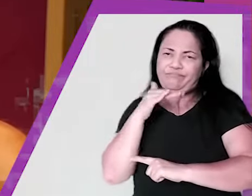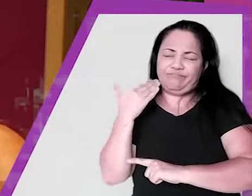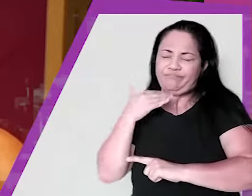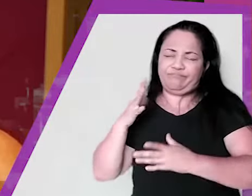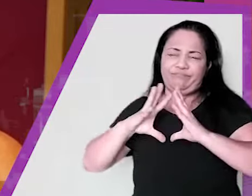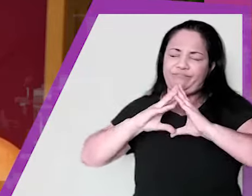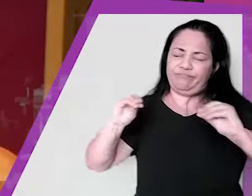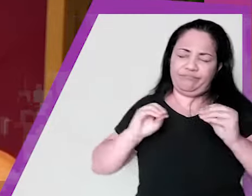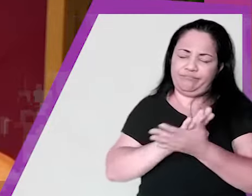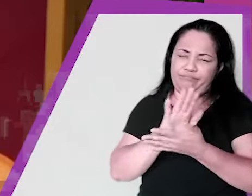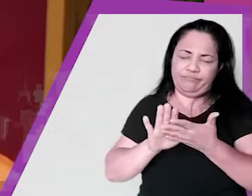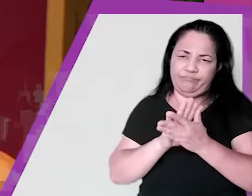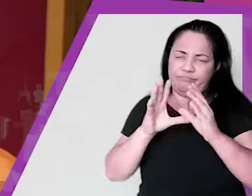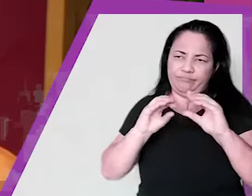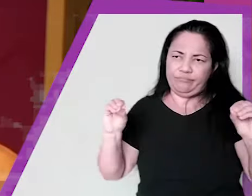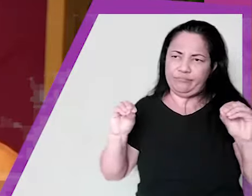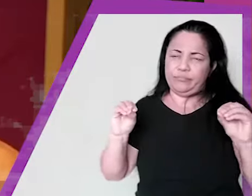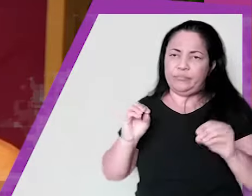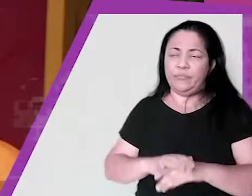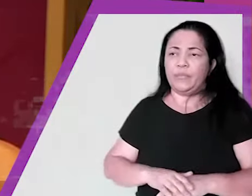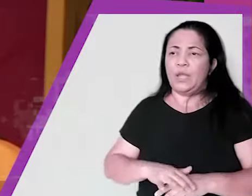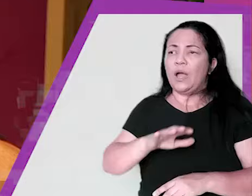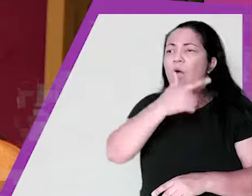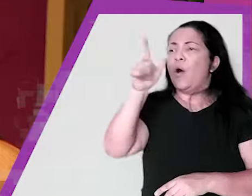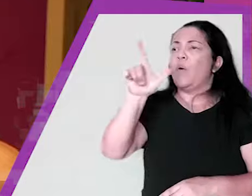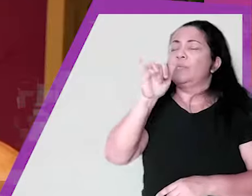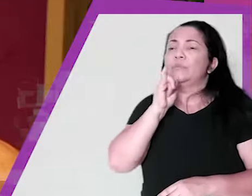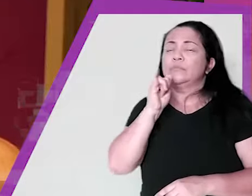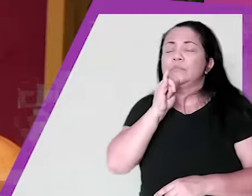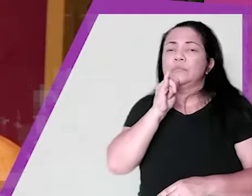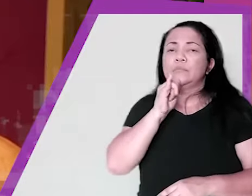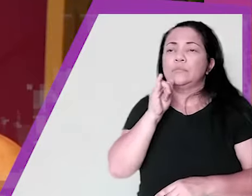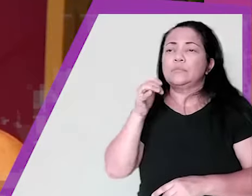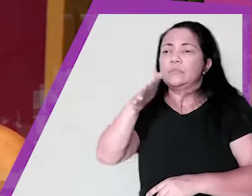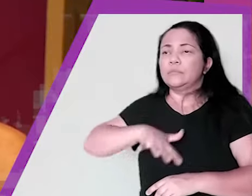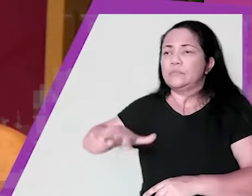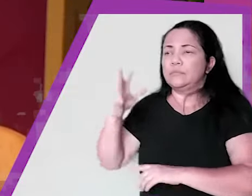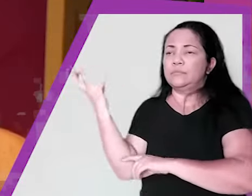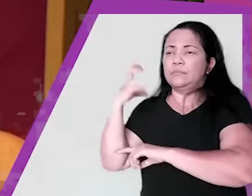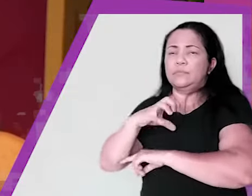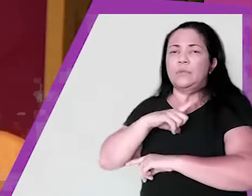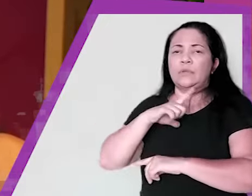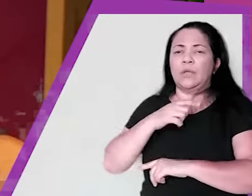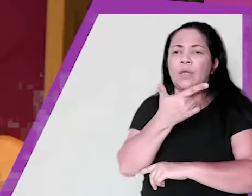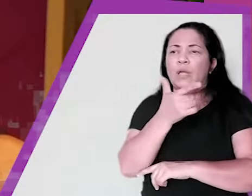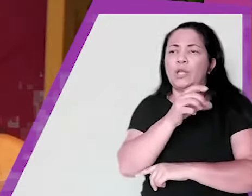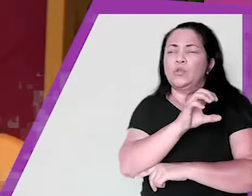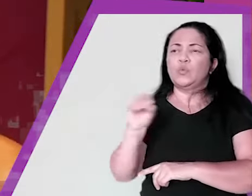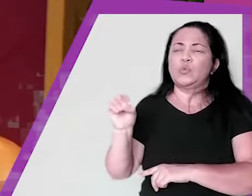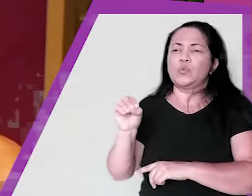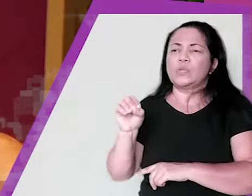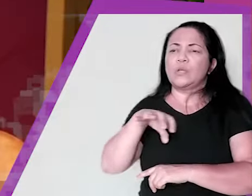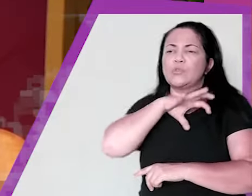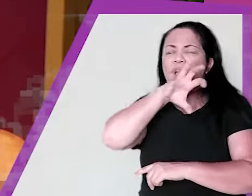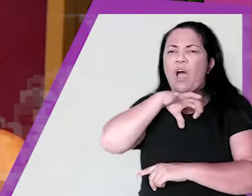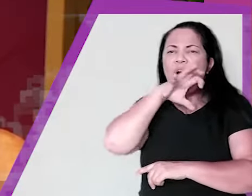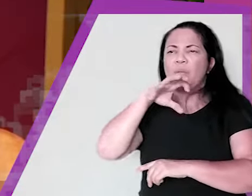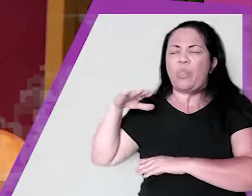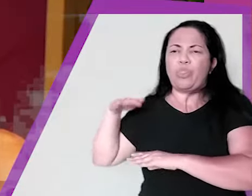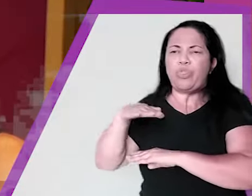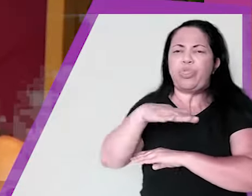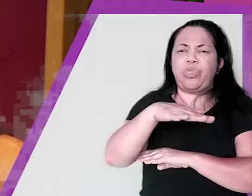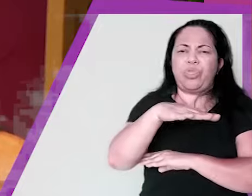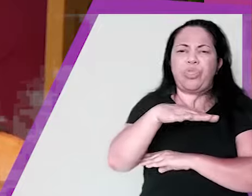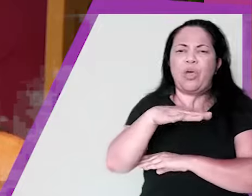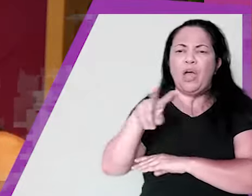Enfim, tem muitos animais que vale a pena, né, imaginar. Vale só dizer que, por exemplo, a gente tem no